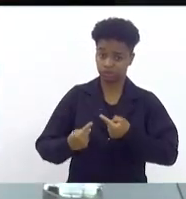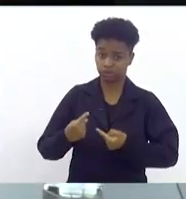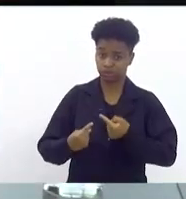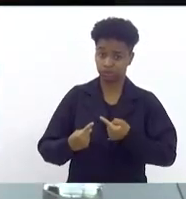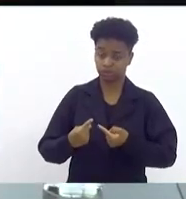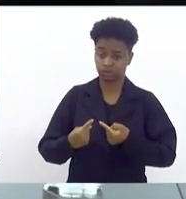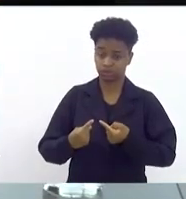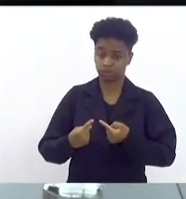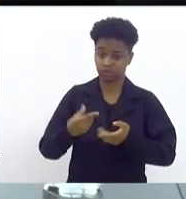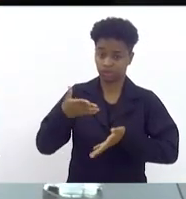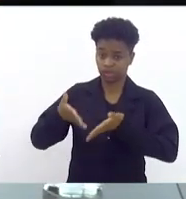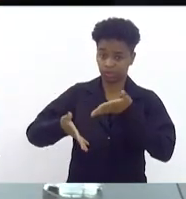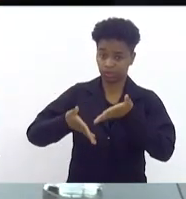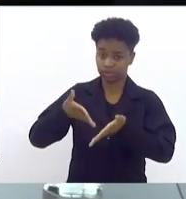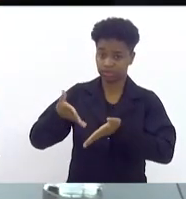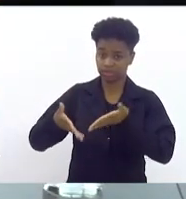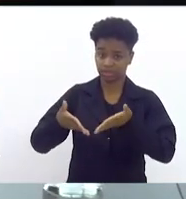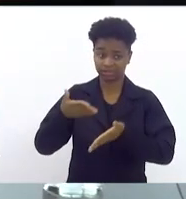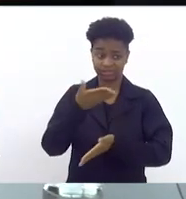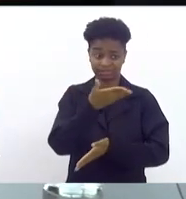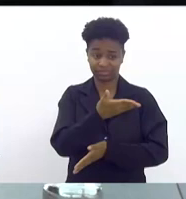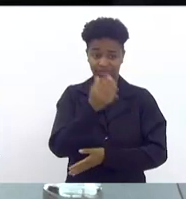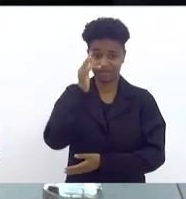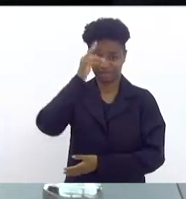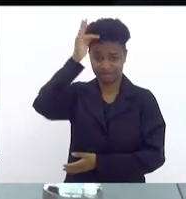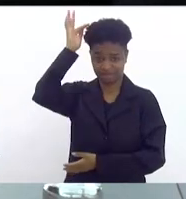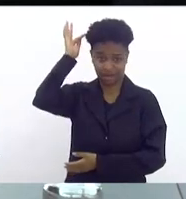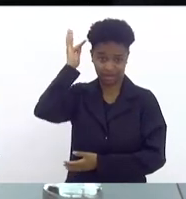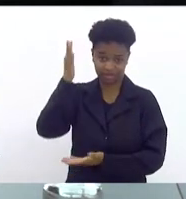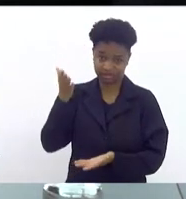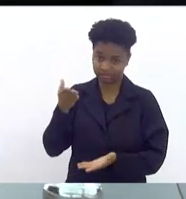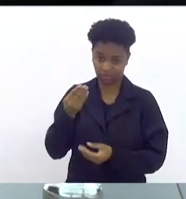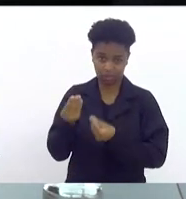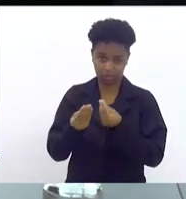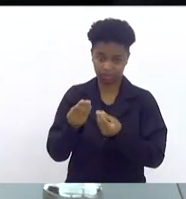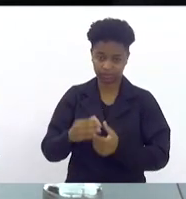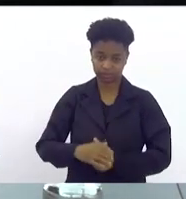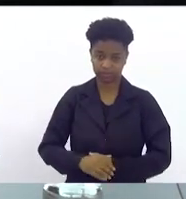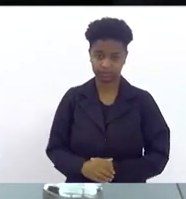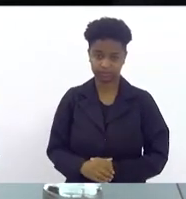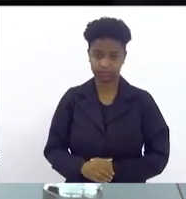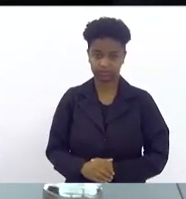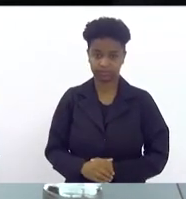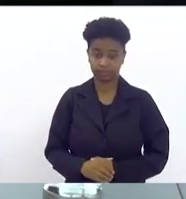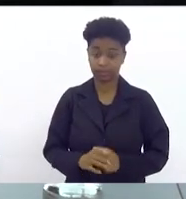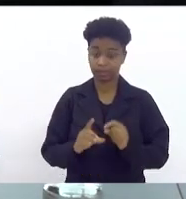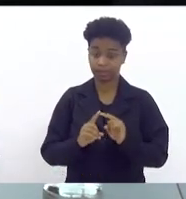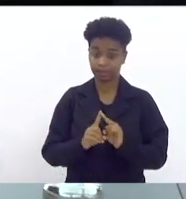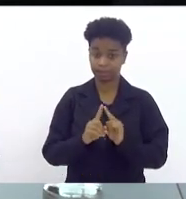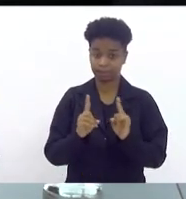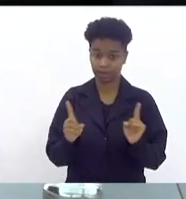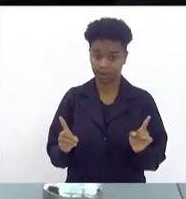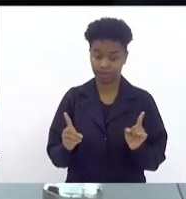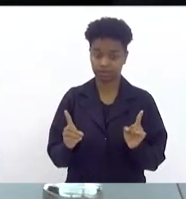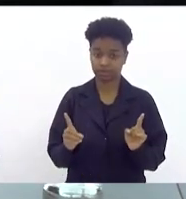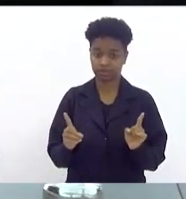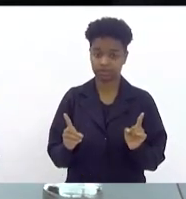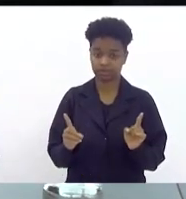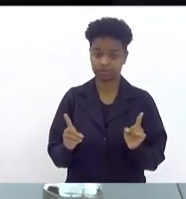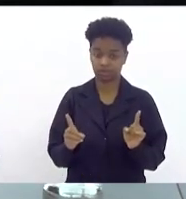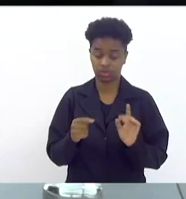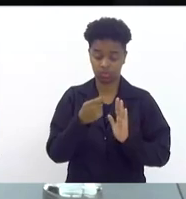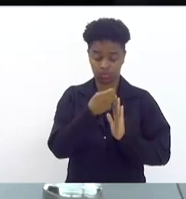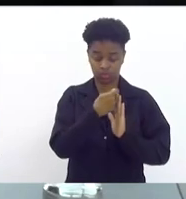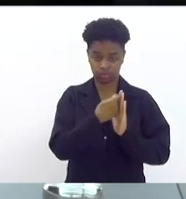língua de sinais com o deputado Fred Pacheco, né? Mas o